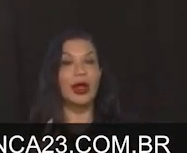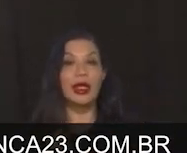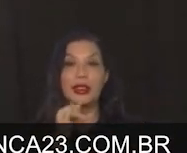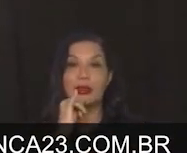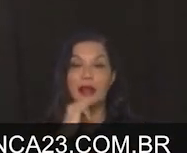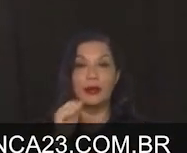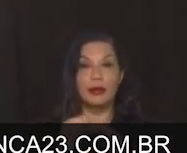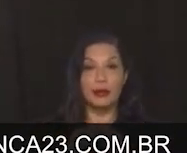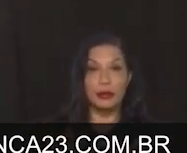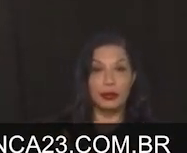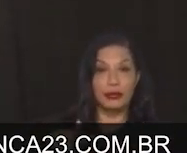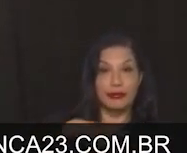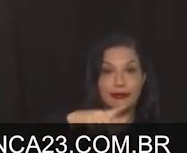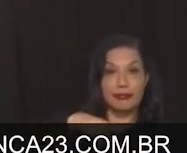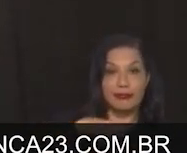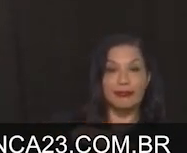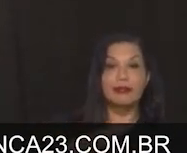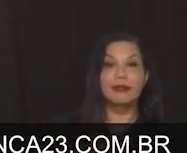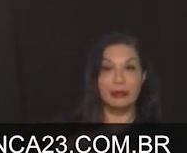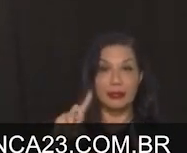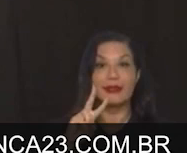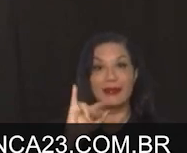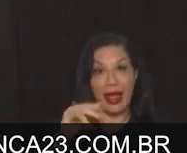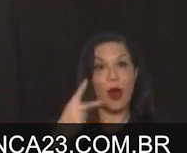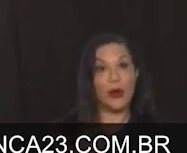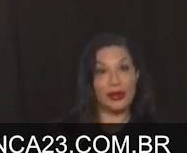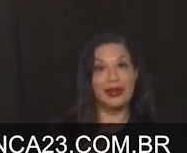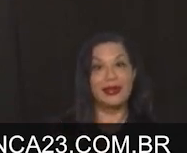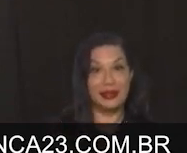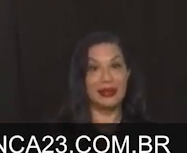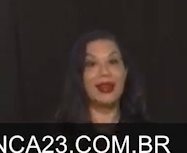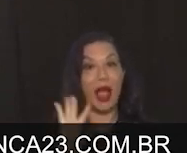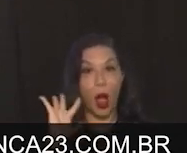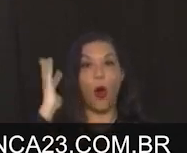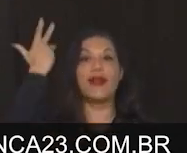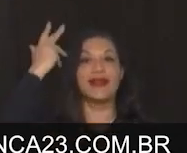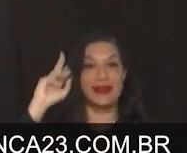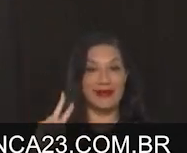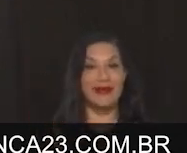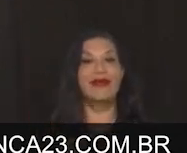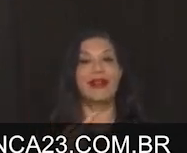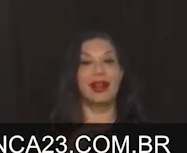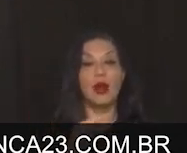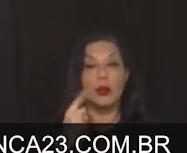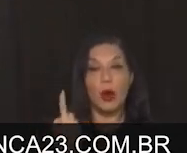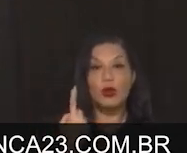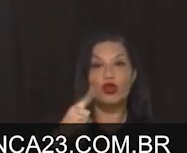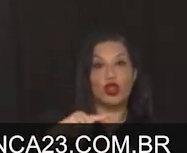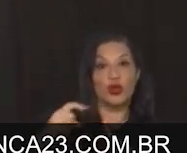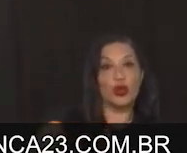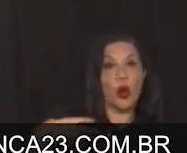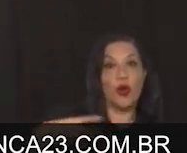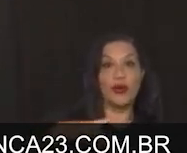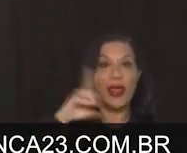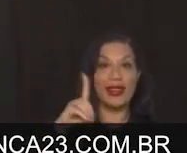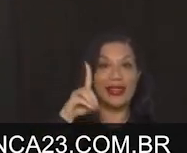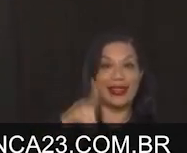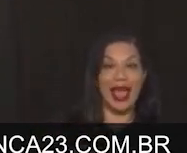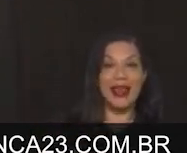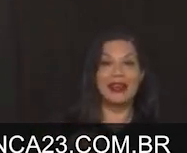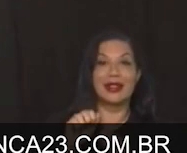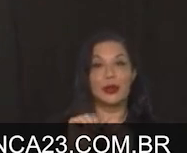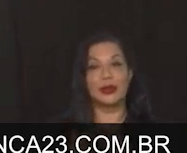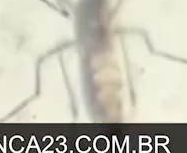pelo país, o que provavelmente vai acontecer, nós vamos ter agora mais um tipo de dengue circulando, e o que provavelmente